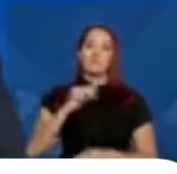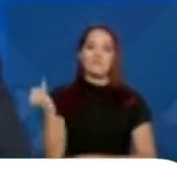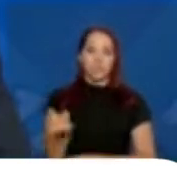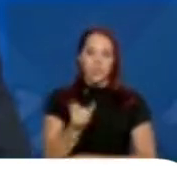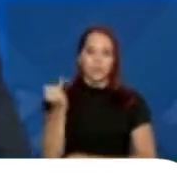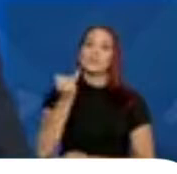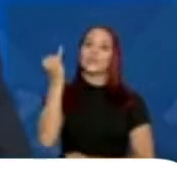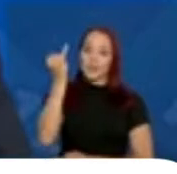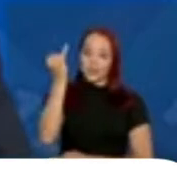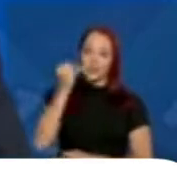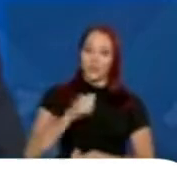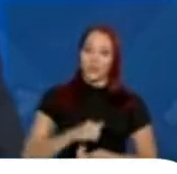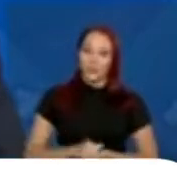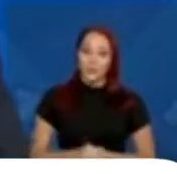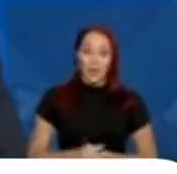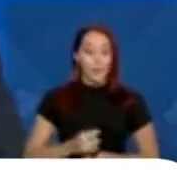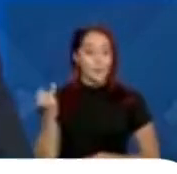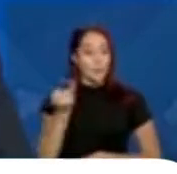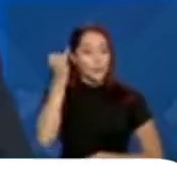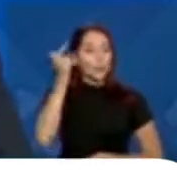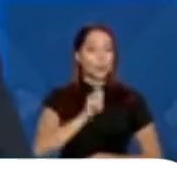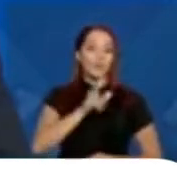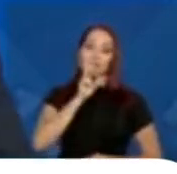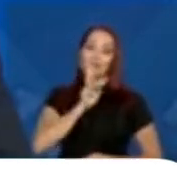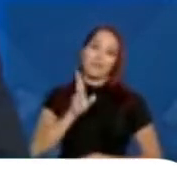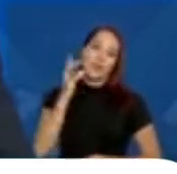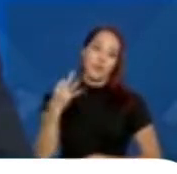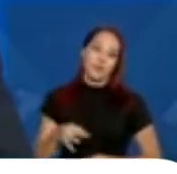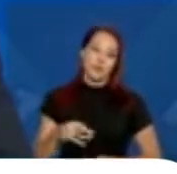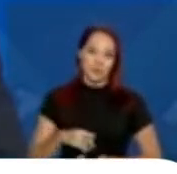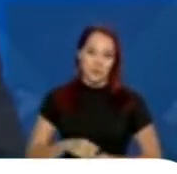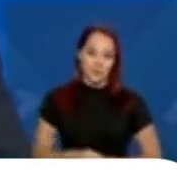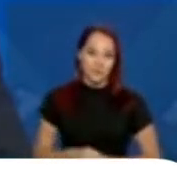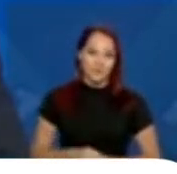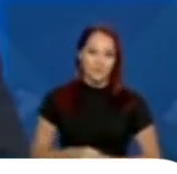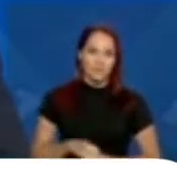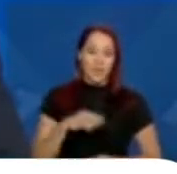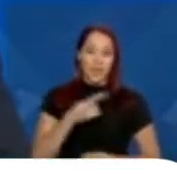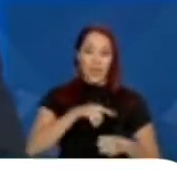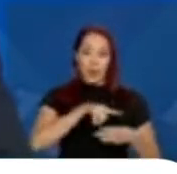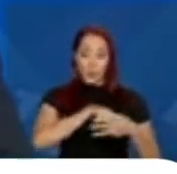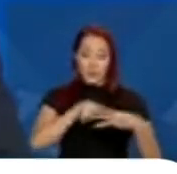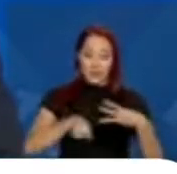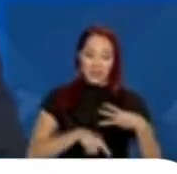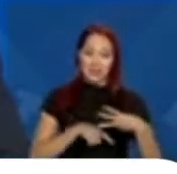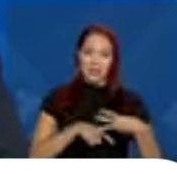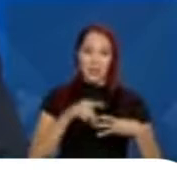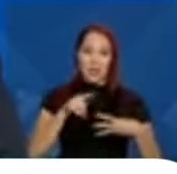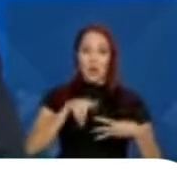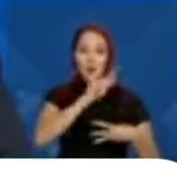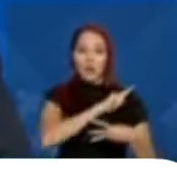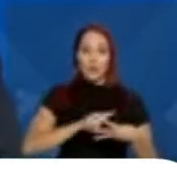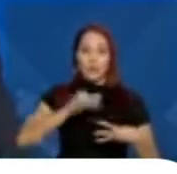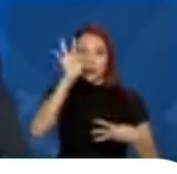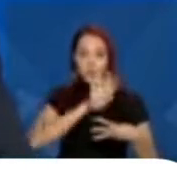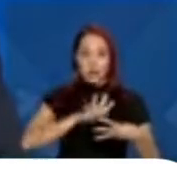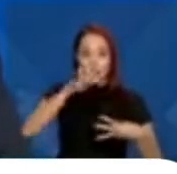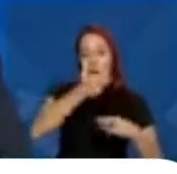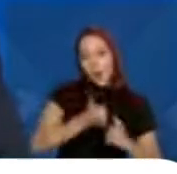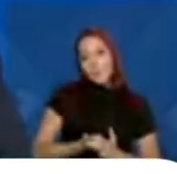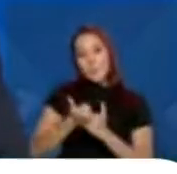fundamental para essa resposta. É o tripartite, é o governo federal